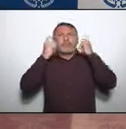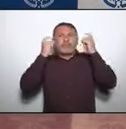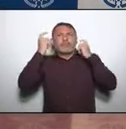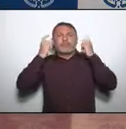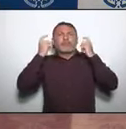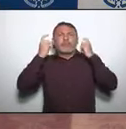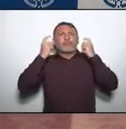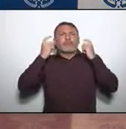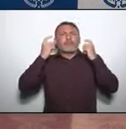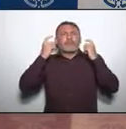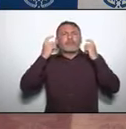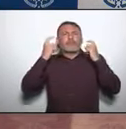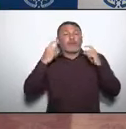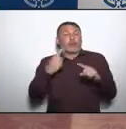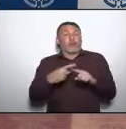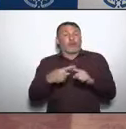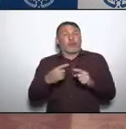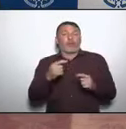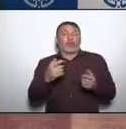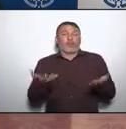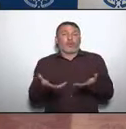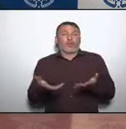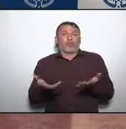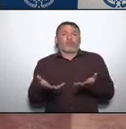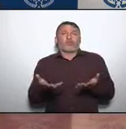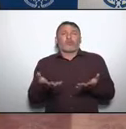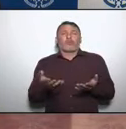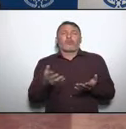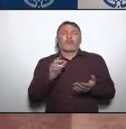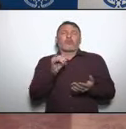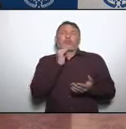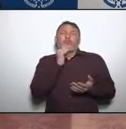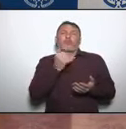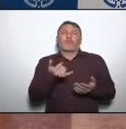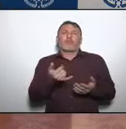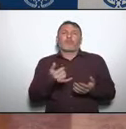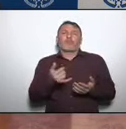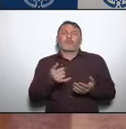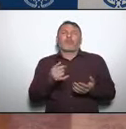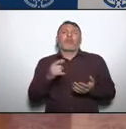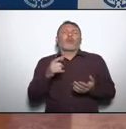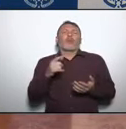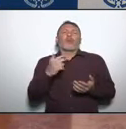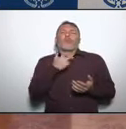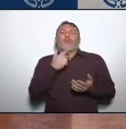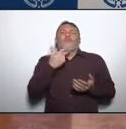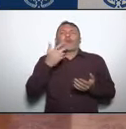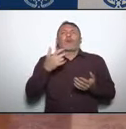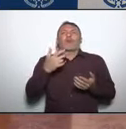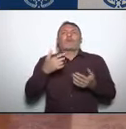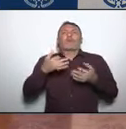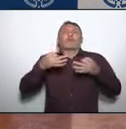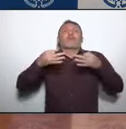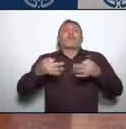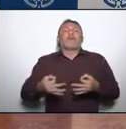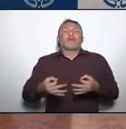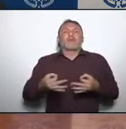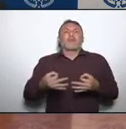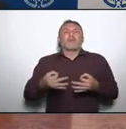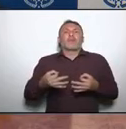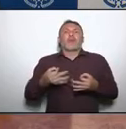do contágio, que é um crescimento que a gente não pode dizer de forma exata, né, o número de